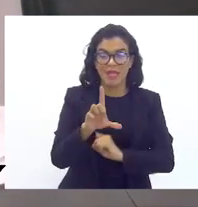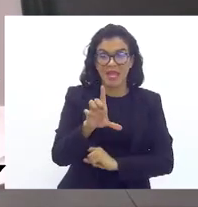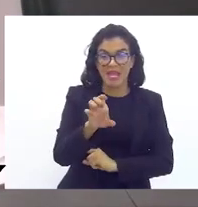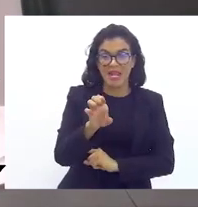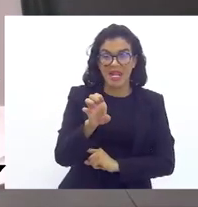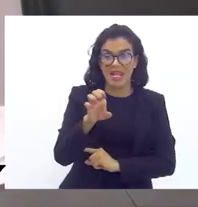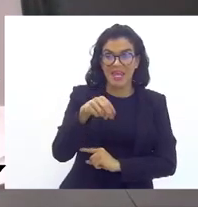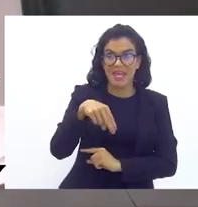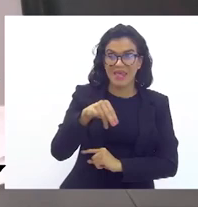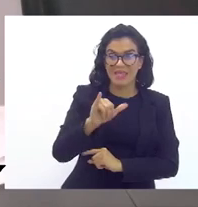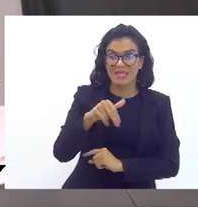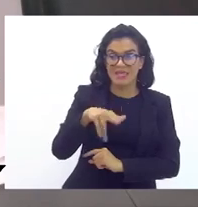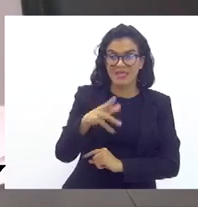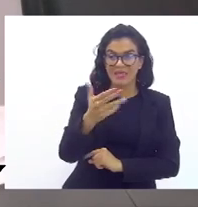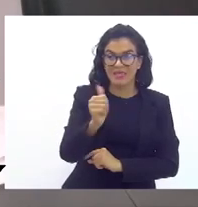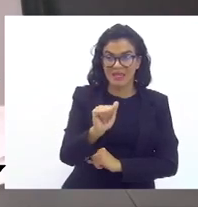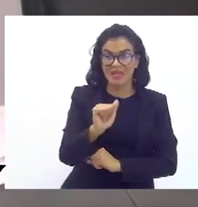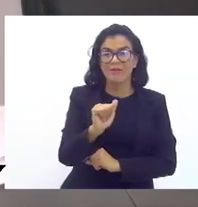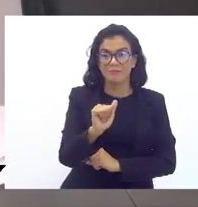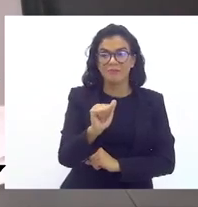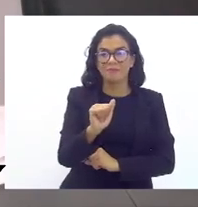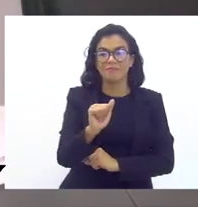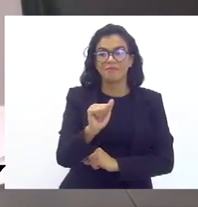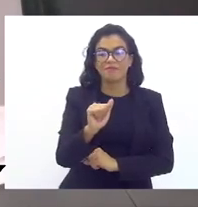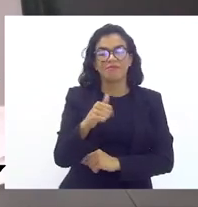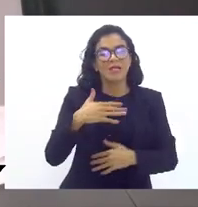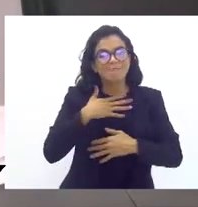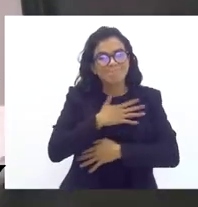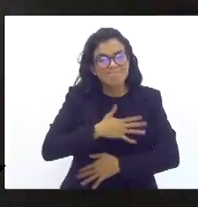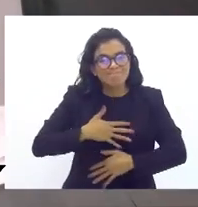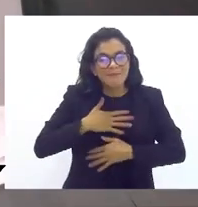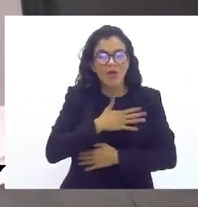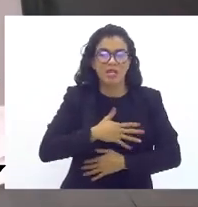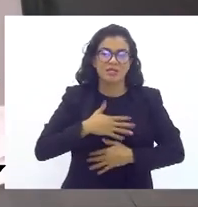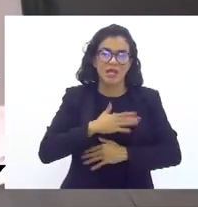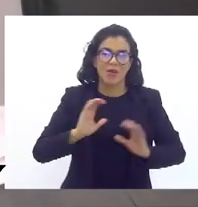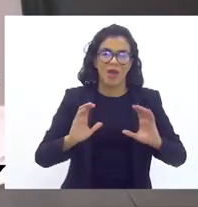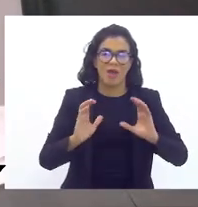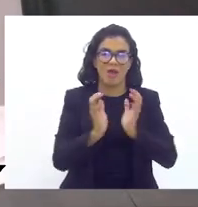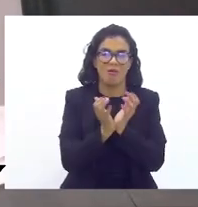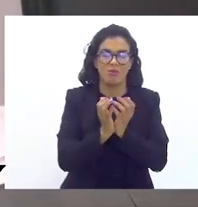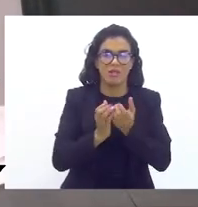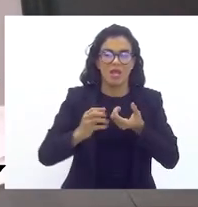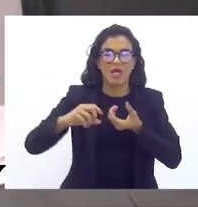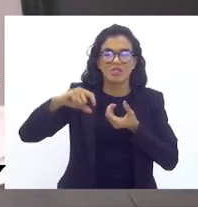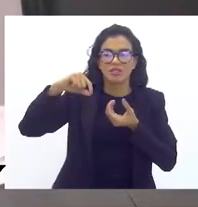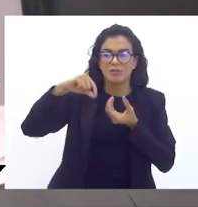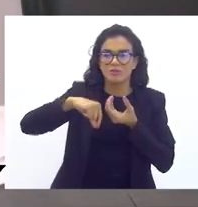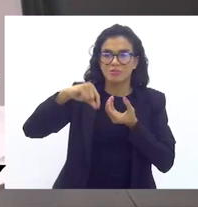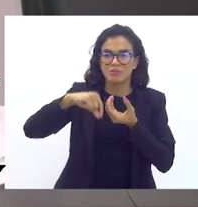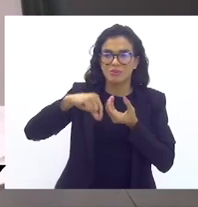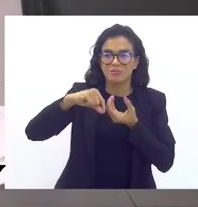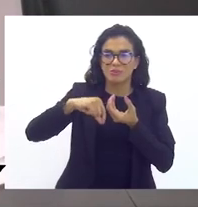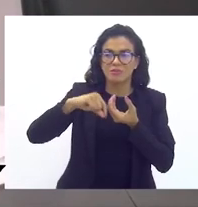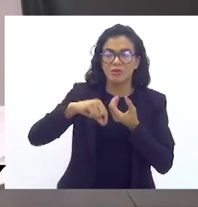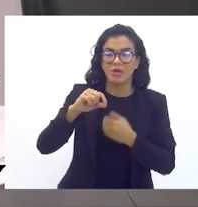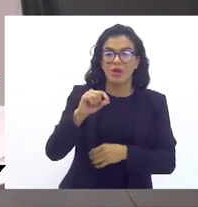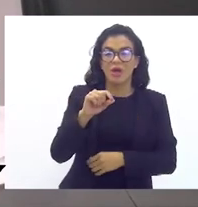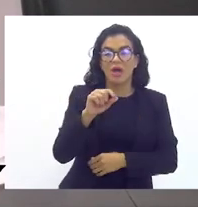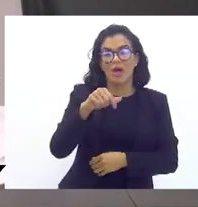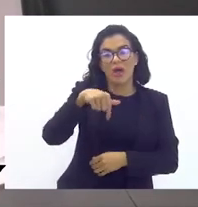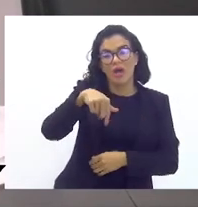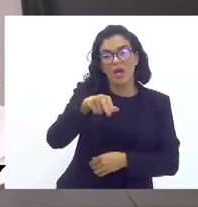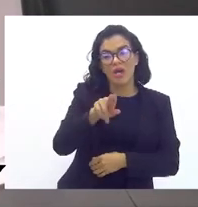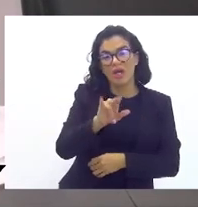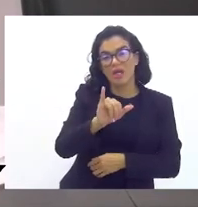para você especialmente que nos saudou a todos com saudação quilombola dizer o seguinte há muitos anos atrás eu